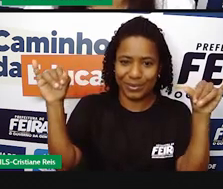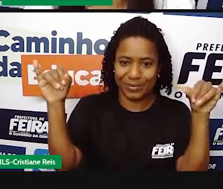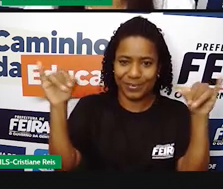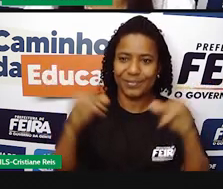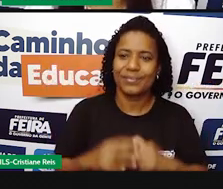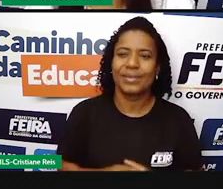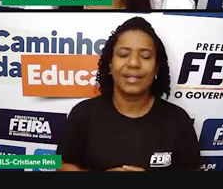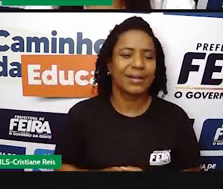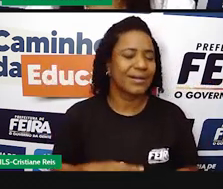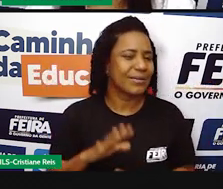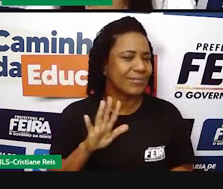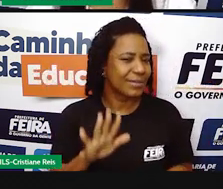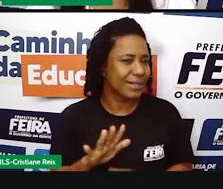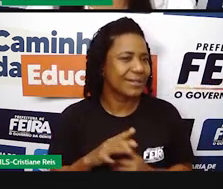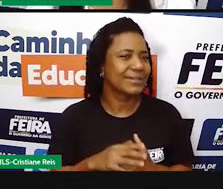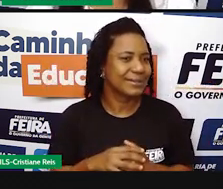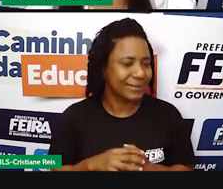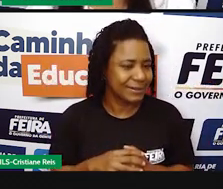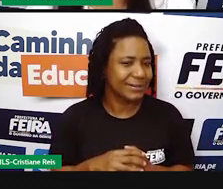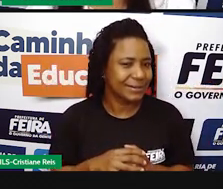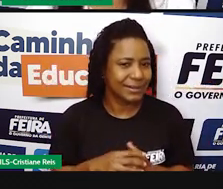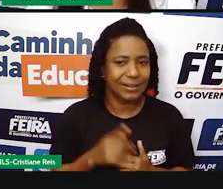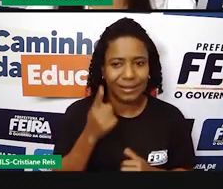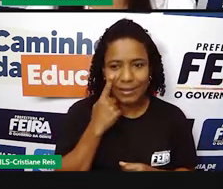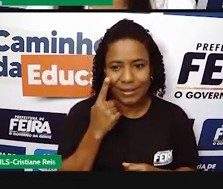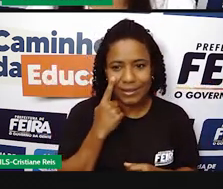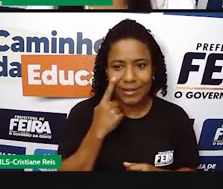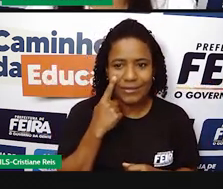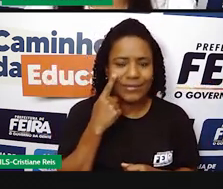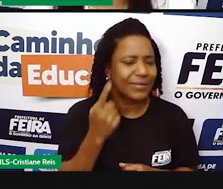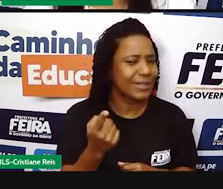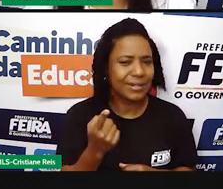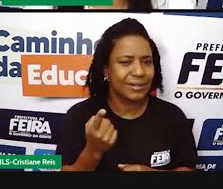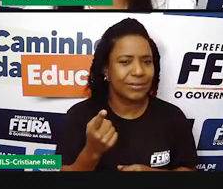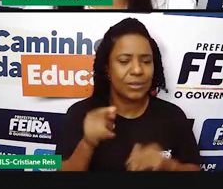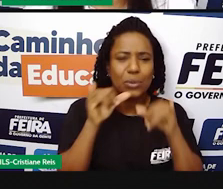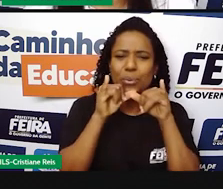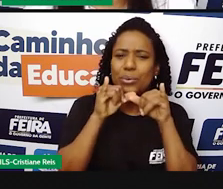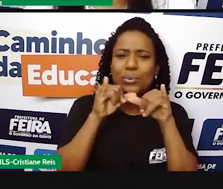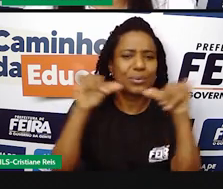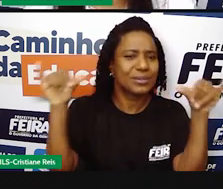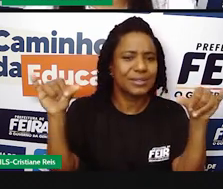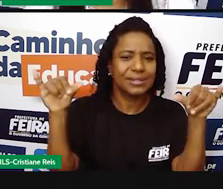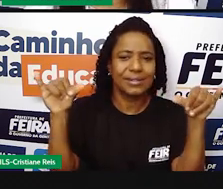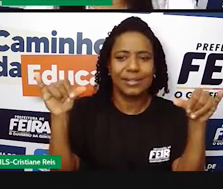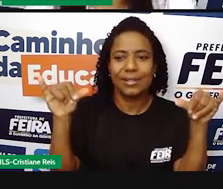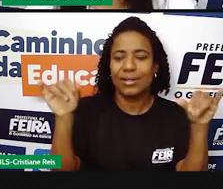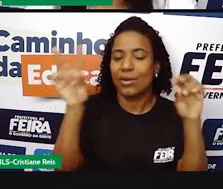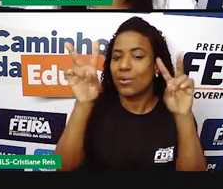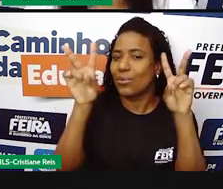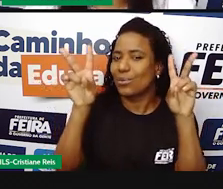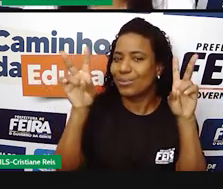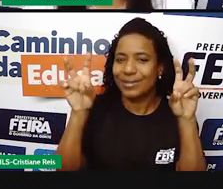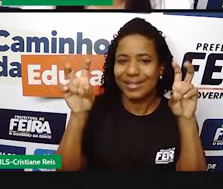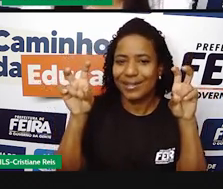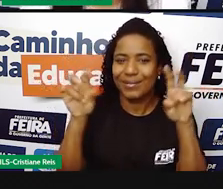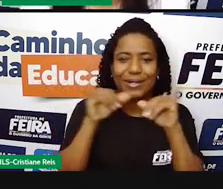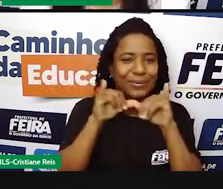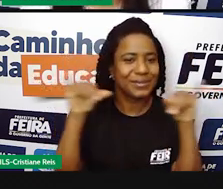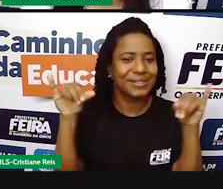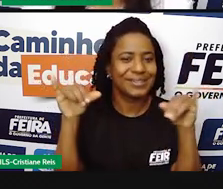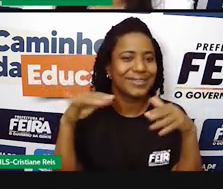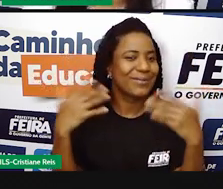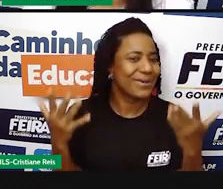Mas aí, observando, então, já que a gente está falando de notícia, de qual tema trata a